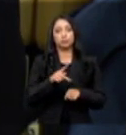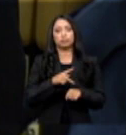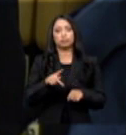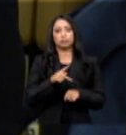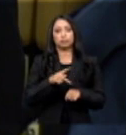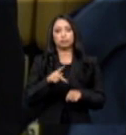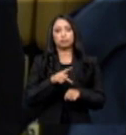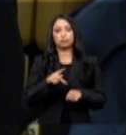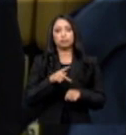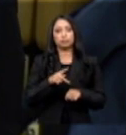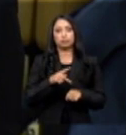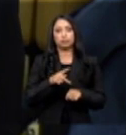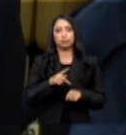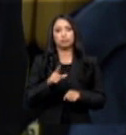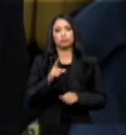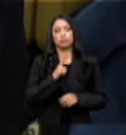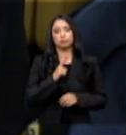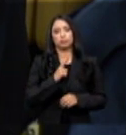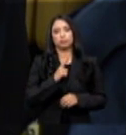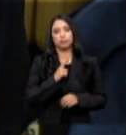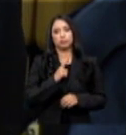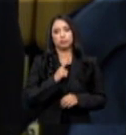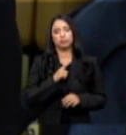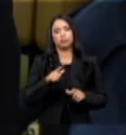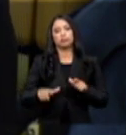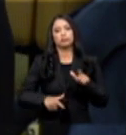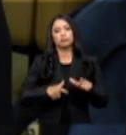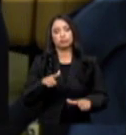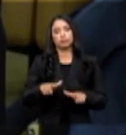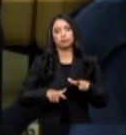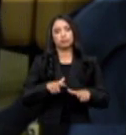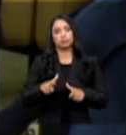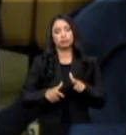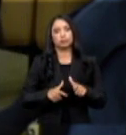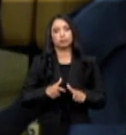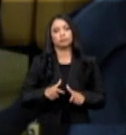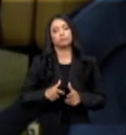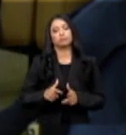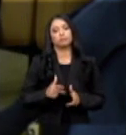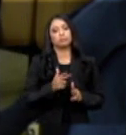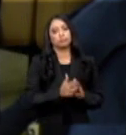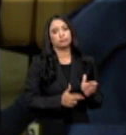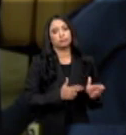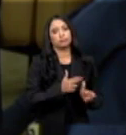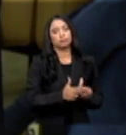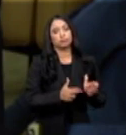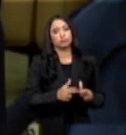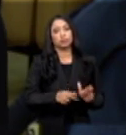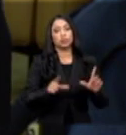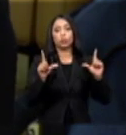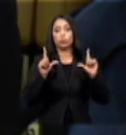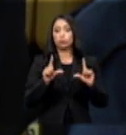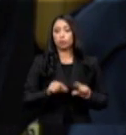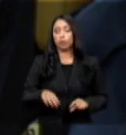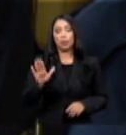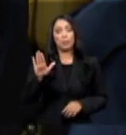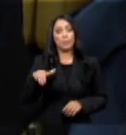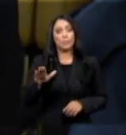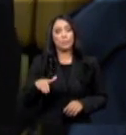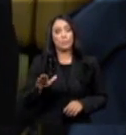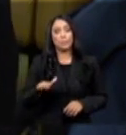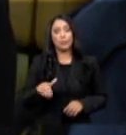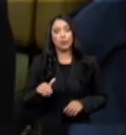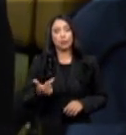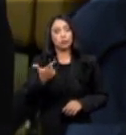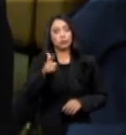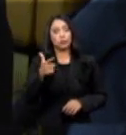sendo discutida há muito tempo. E o transporte via ferrovias, sabemos que é 30% menos custoso do que os demais meios